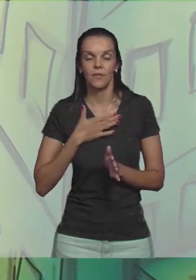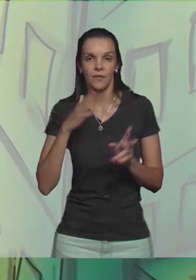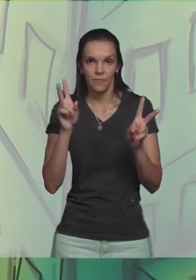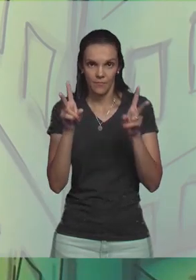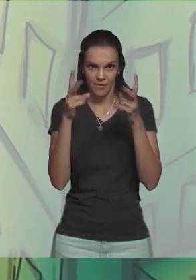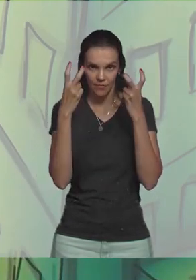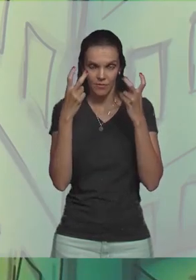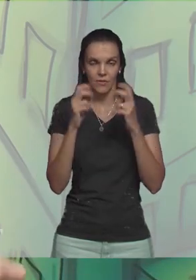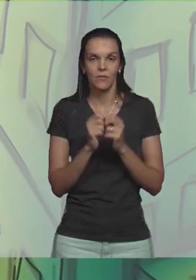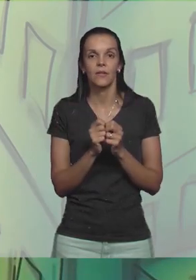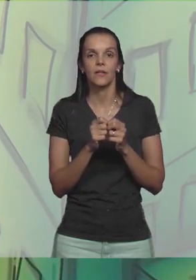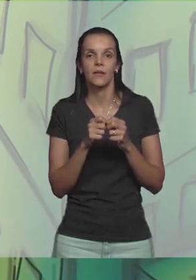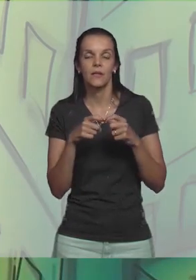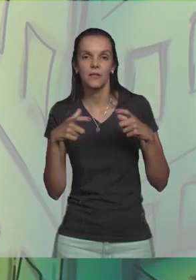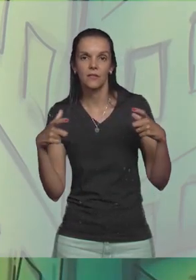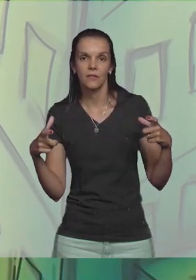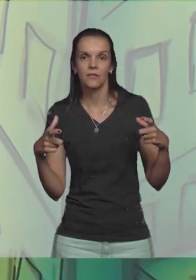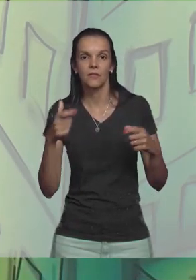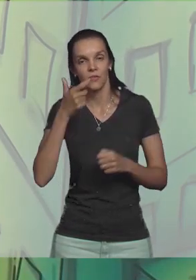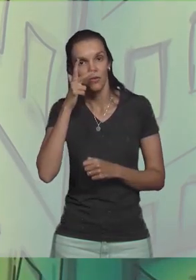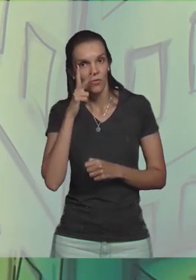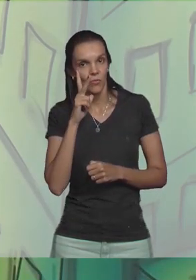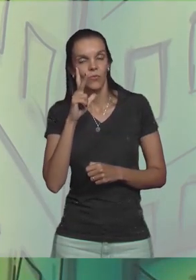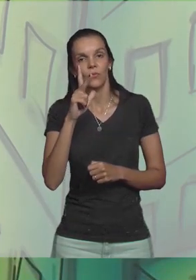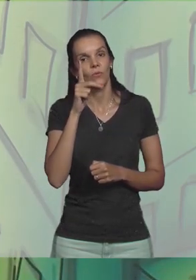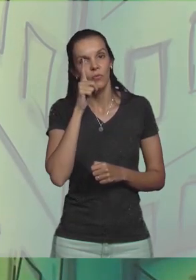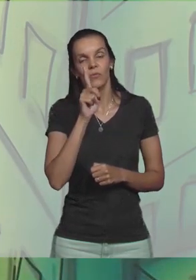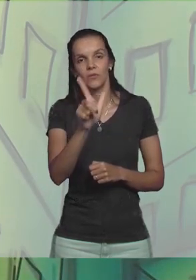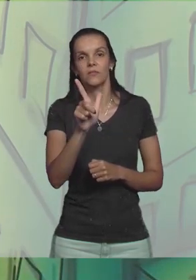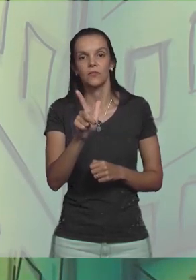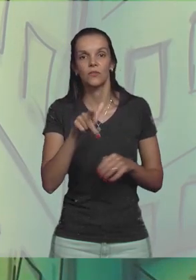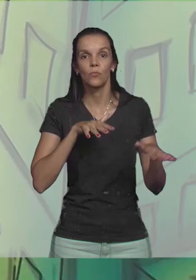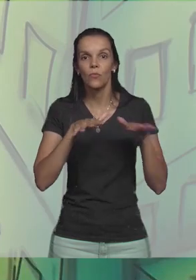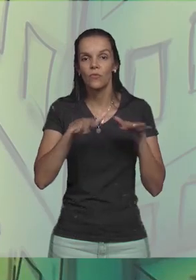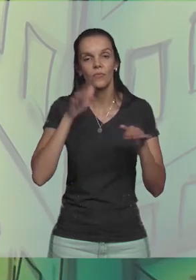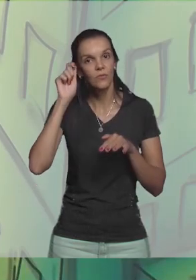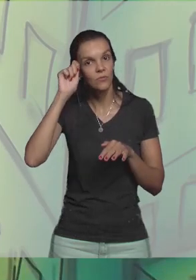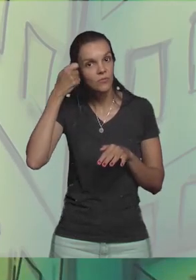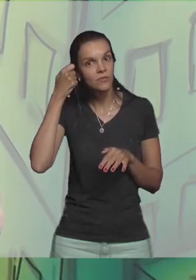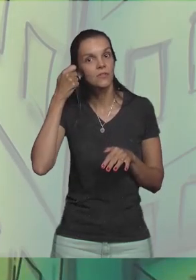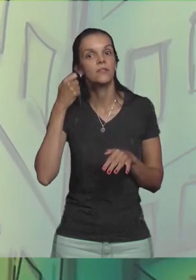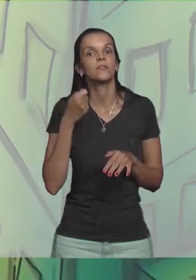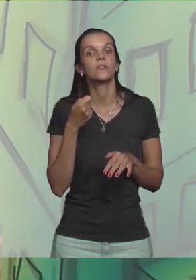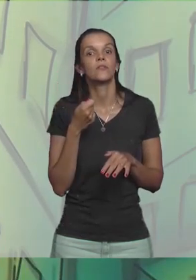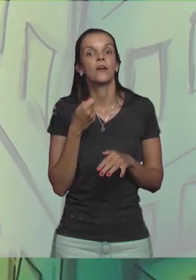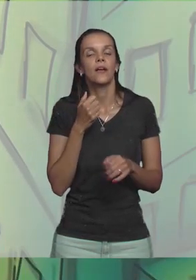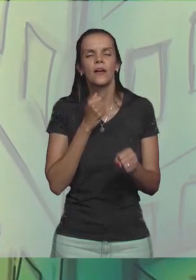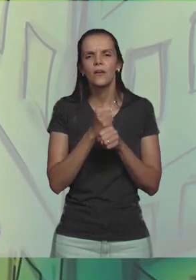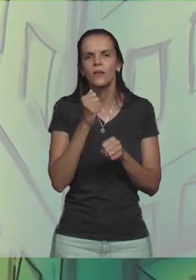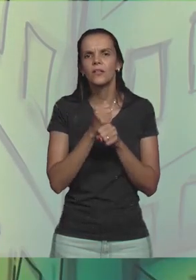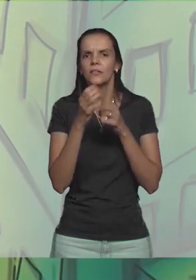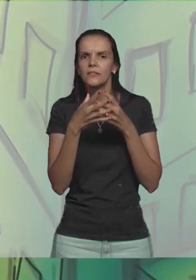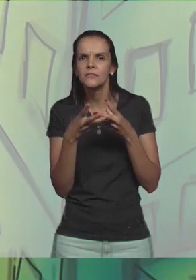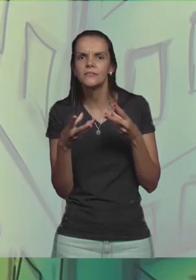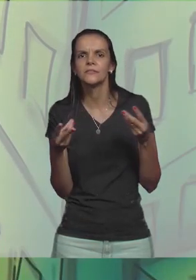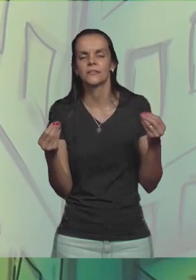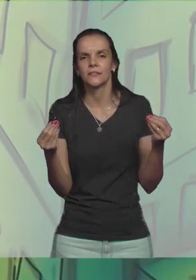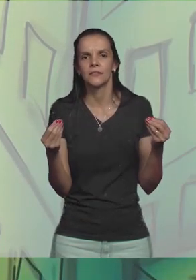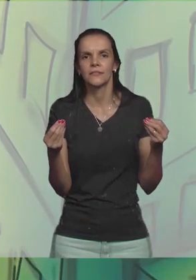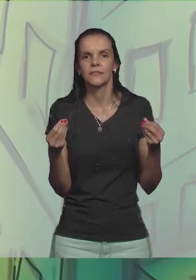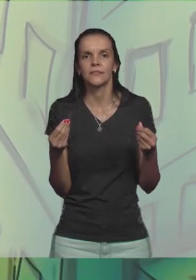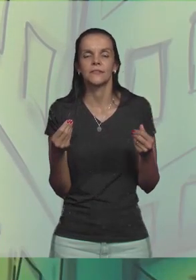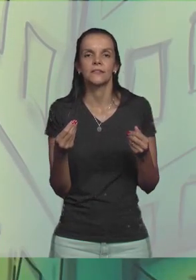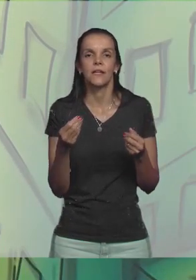percepção é de que a grande conquista do movimento negro nos últimos anos foi desconstruir o mito da